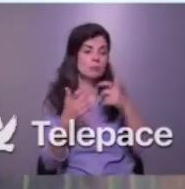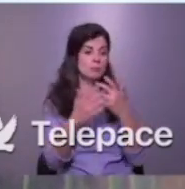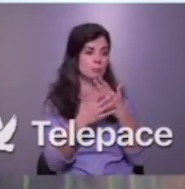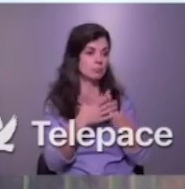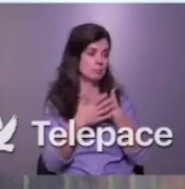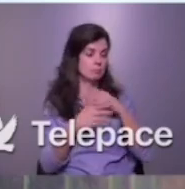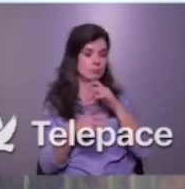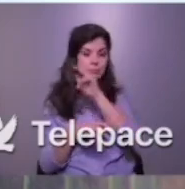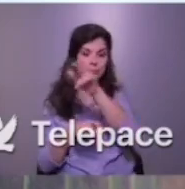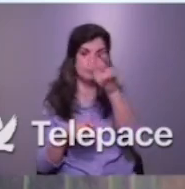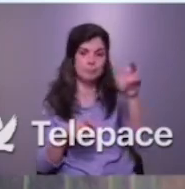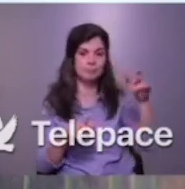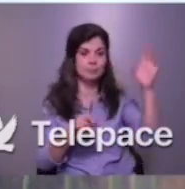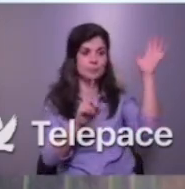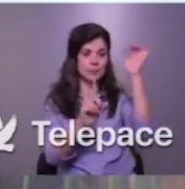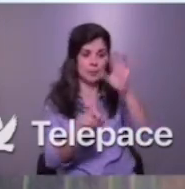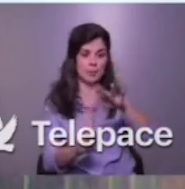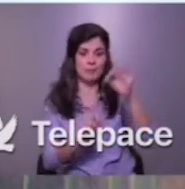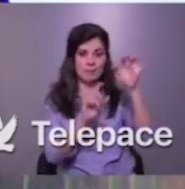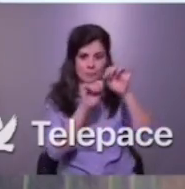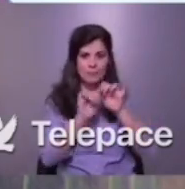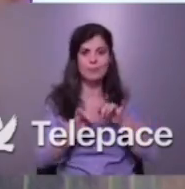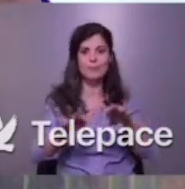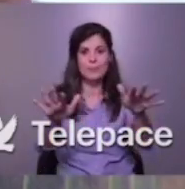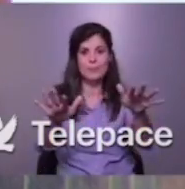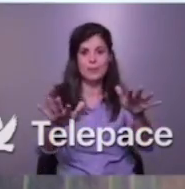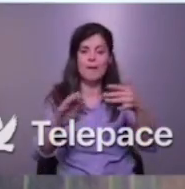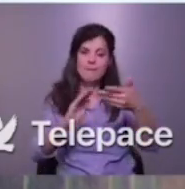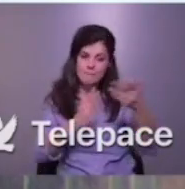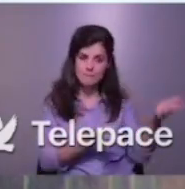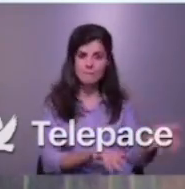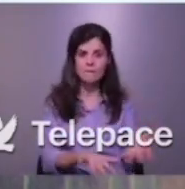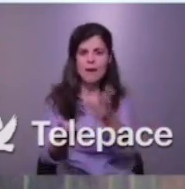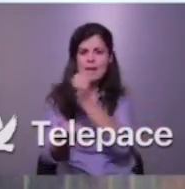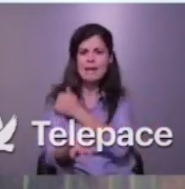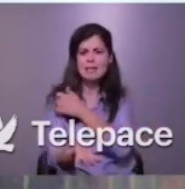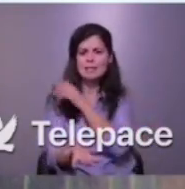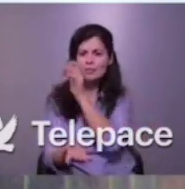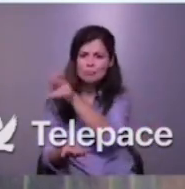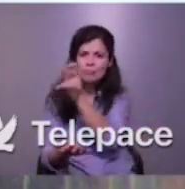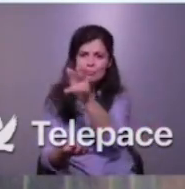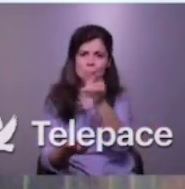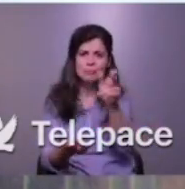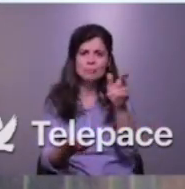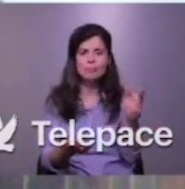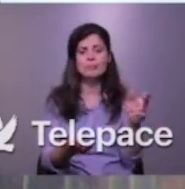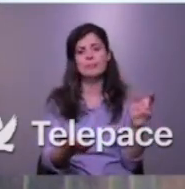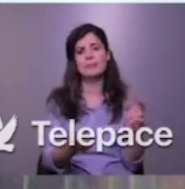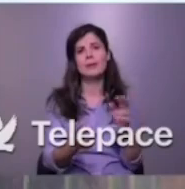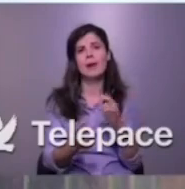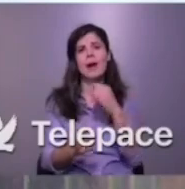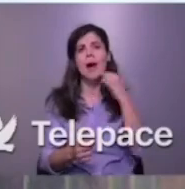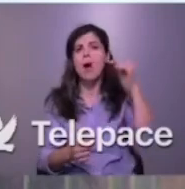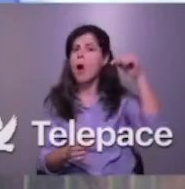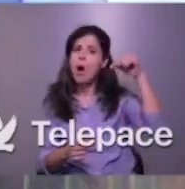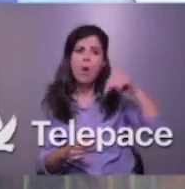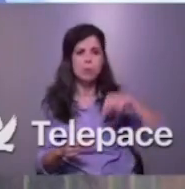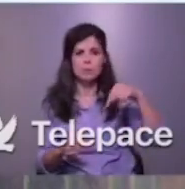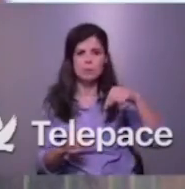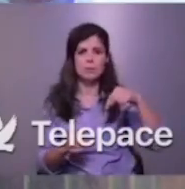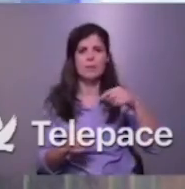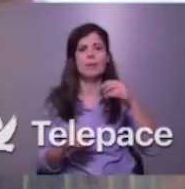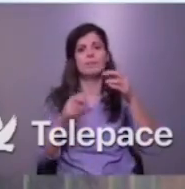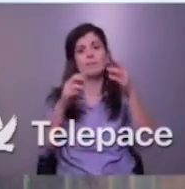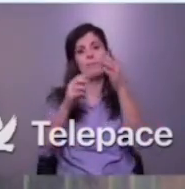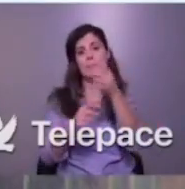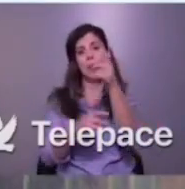pelo mundo, Jesus disse: ide e entrai em todas as casas onde entrarem, a primeira coisa que deveis dizer é: